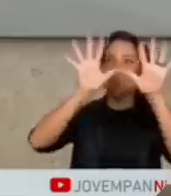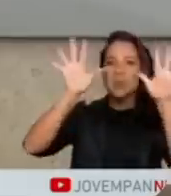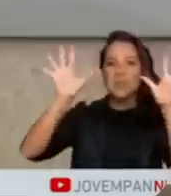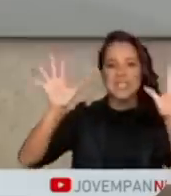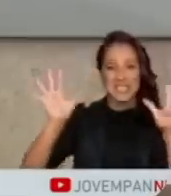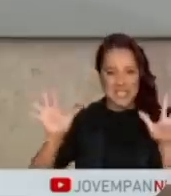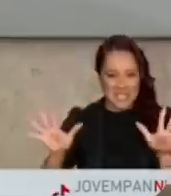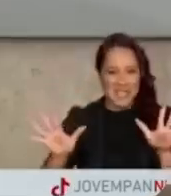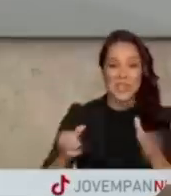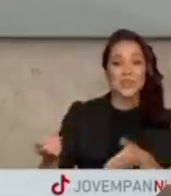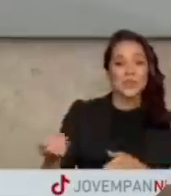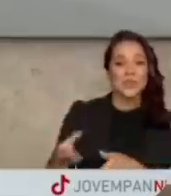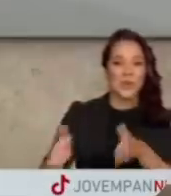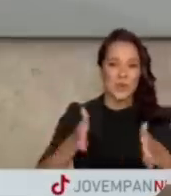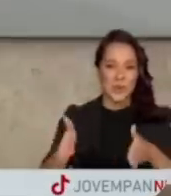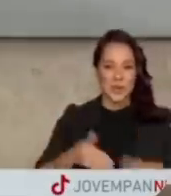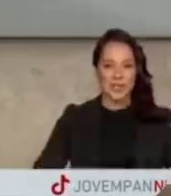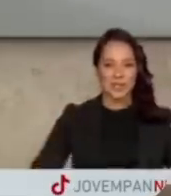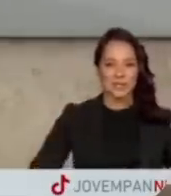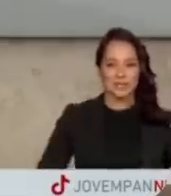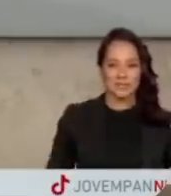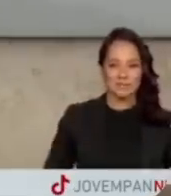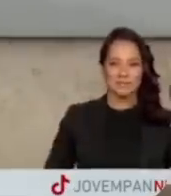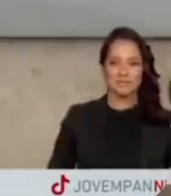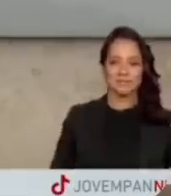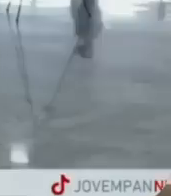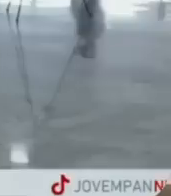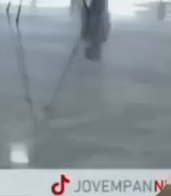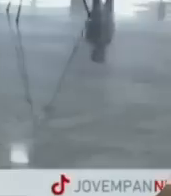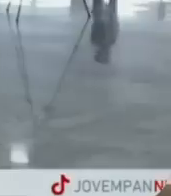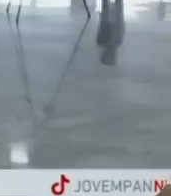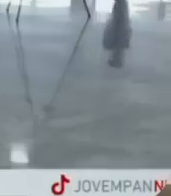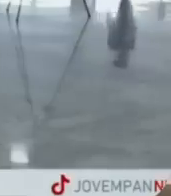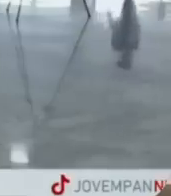luminosidade de um novo tempo.